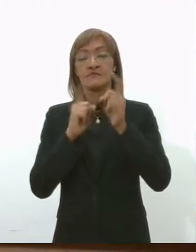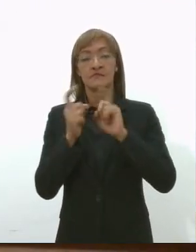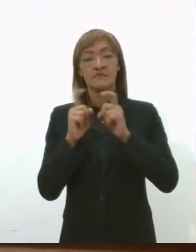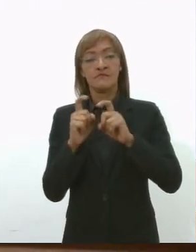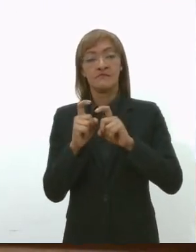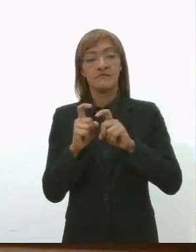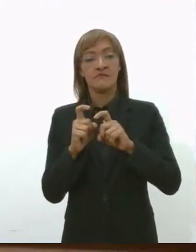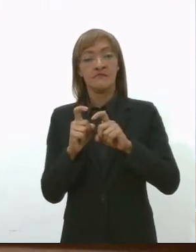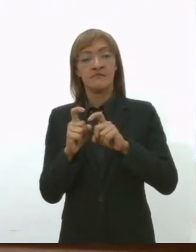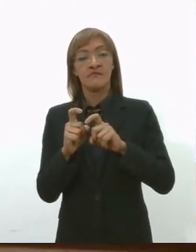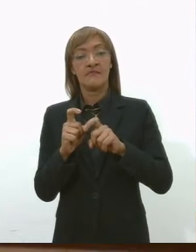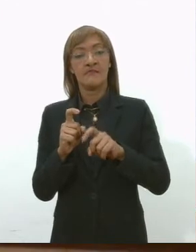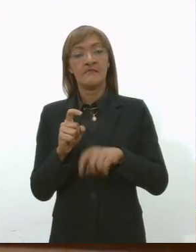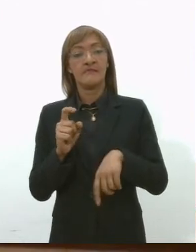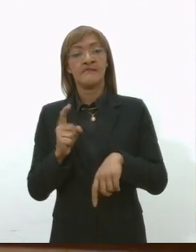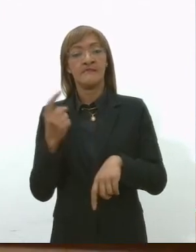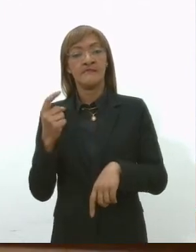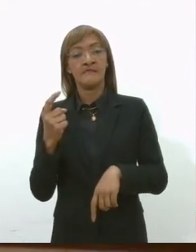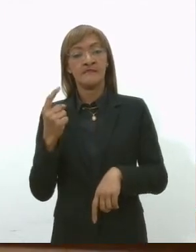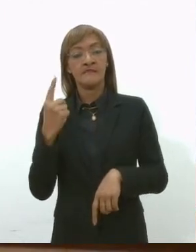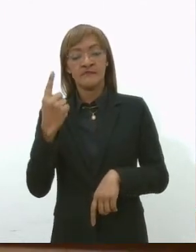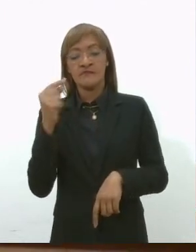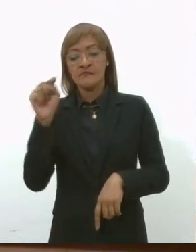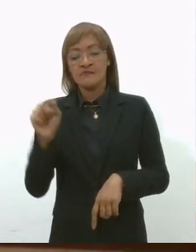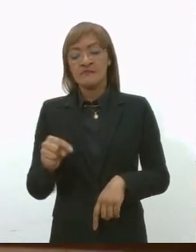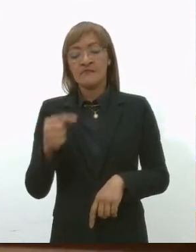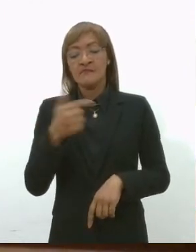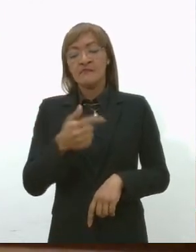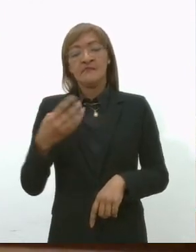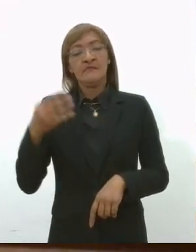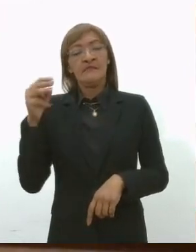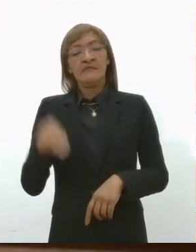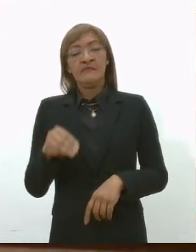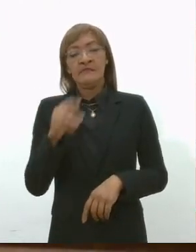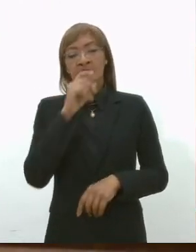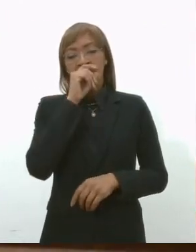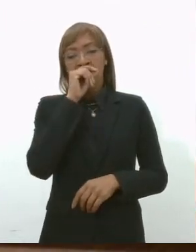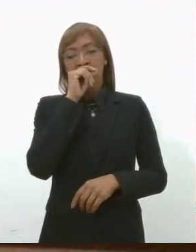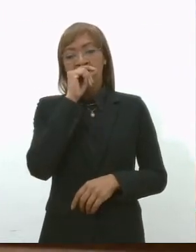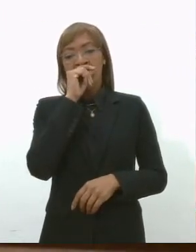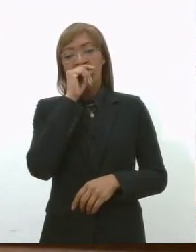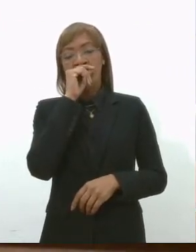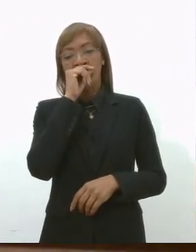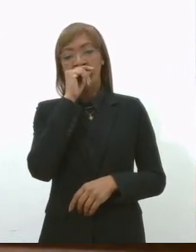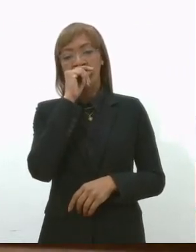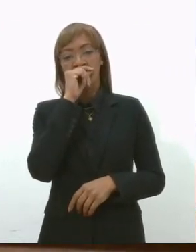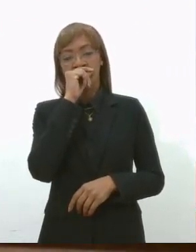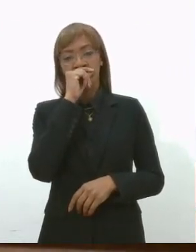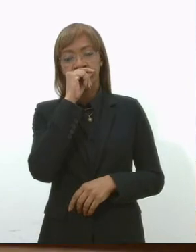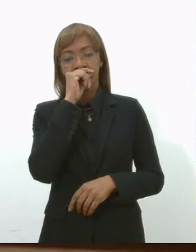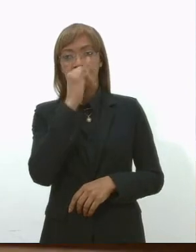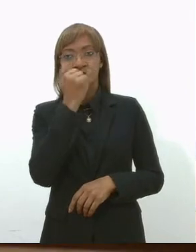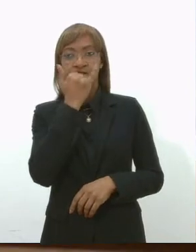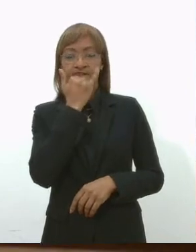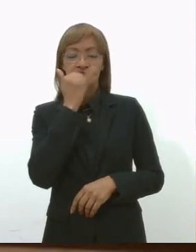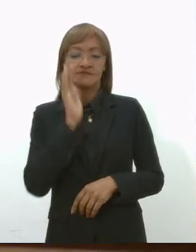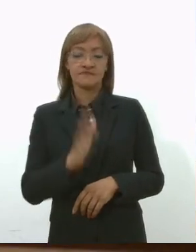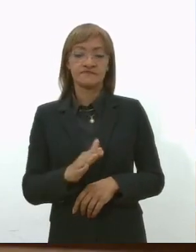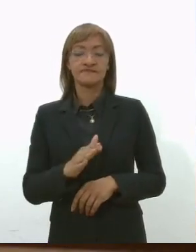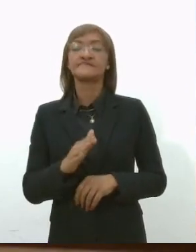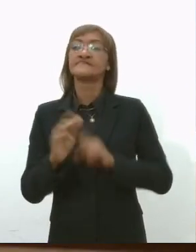as 13 horas e 24 minutos. Ata da 70ª Sessão Extraordinária da